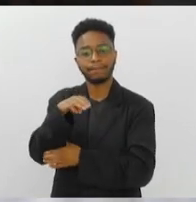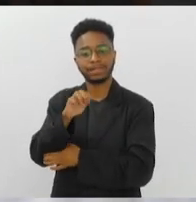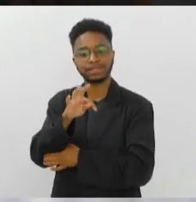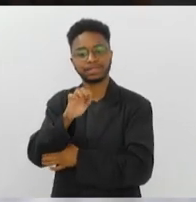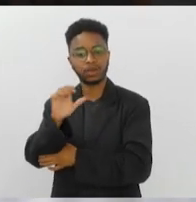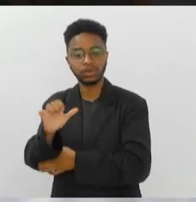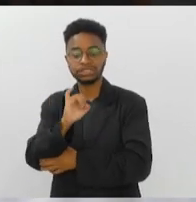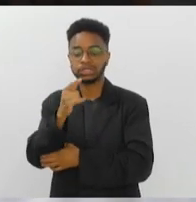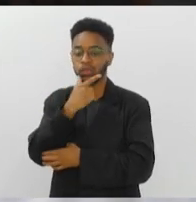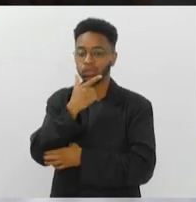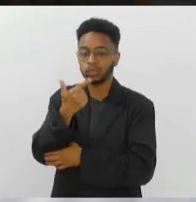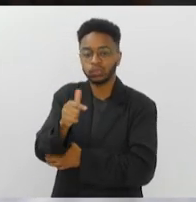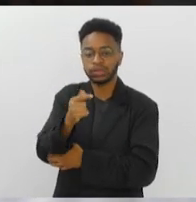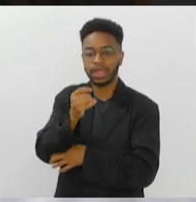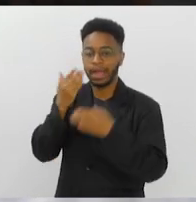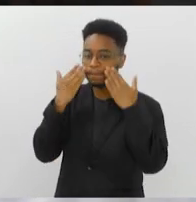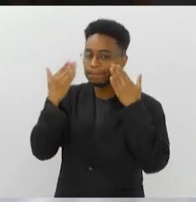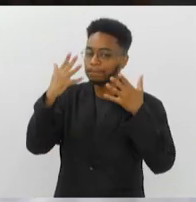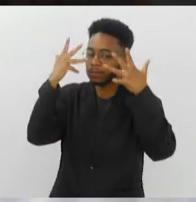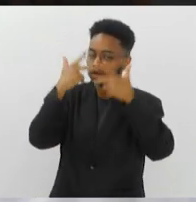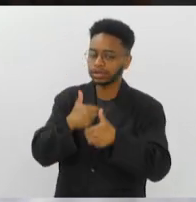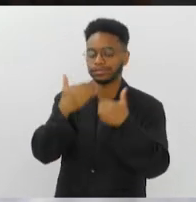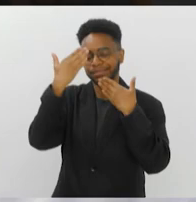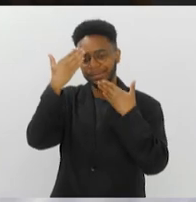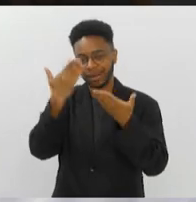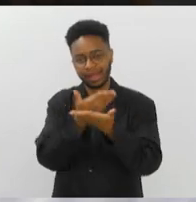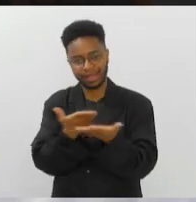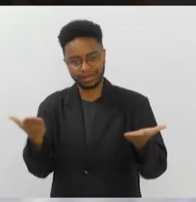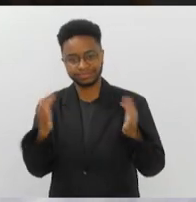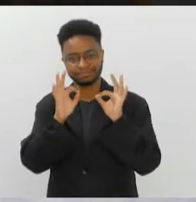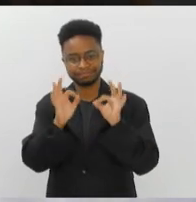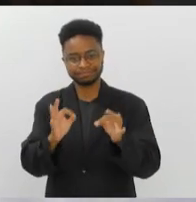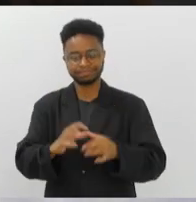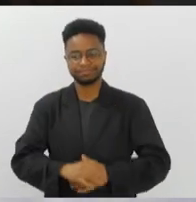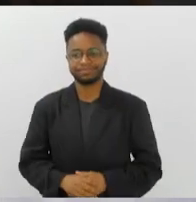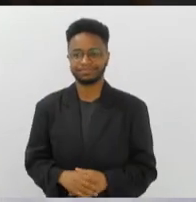tão bonita aqui pra gente. Muito obrigado, gente.